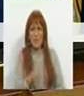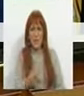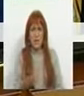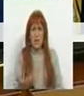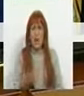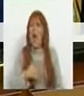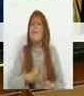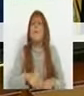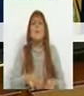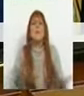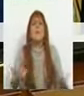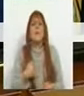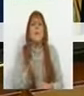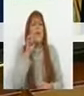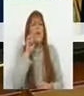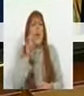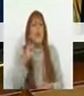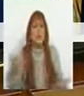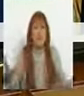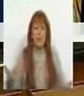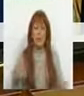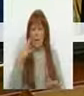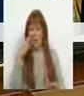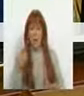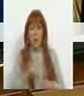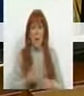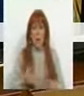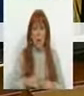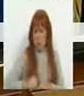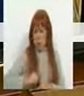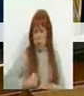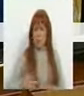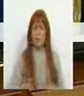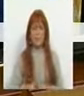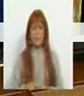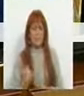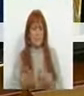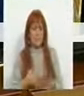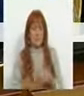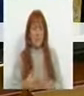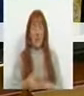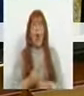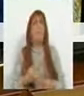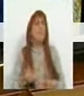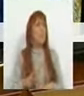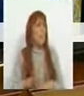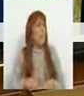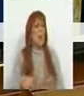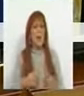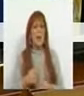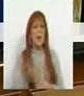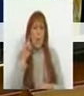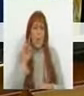que pretende defender, aquilo que defende, então naturalmente é porque está contra gratuitamente ou porque na